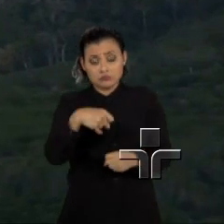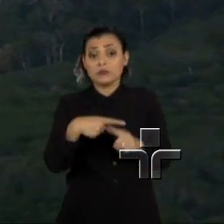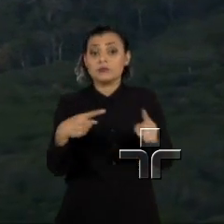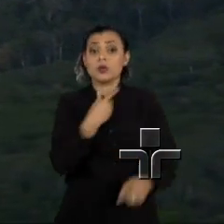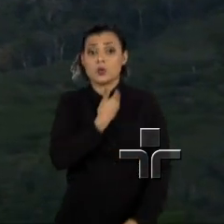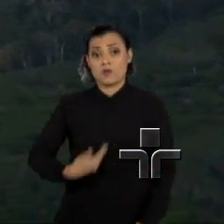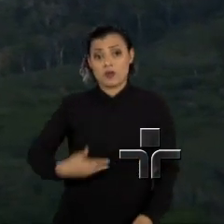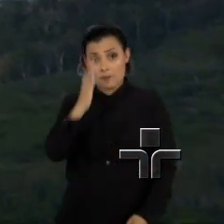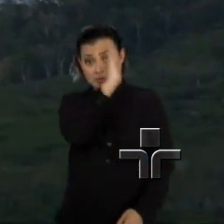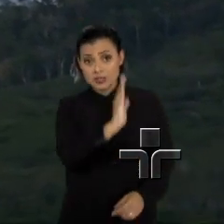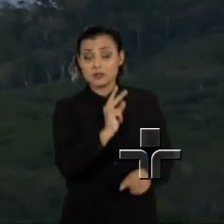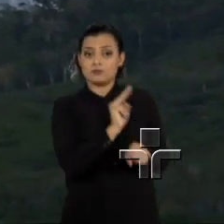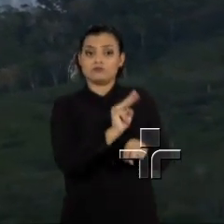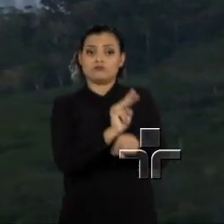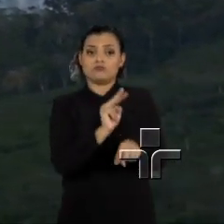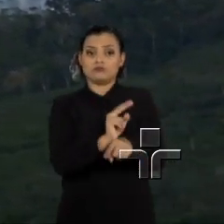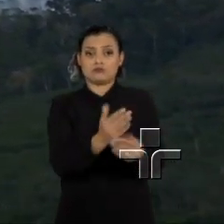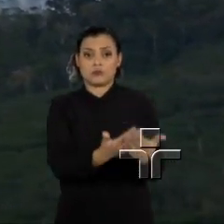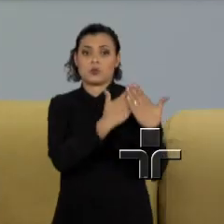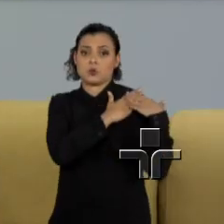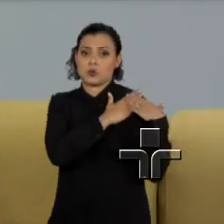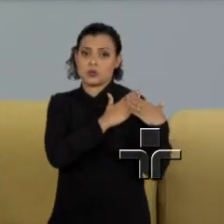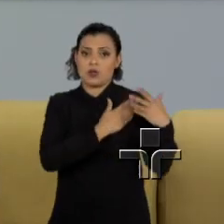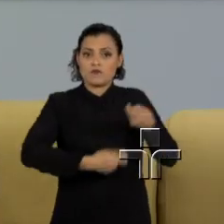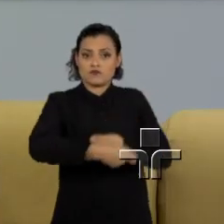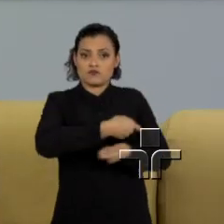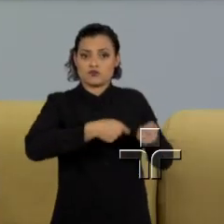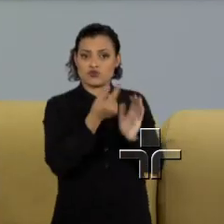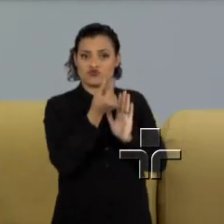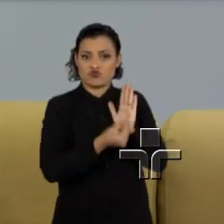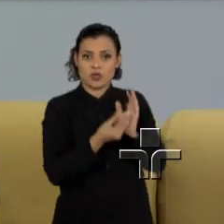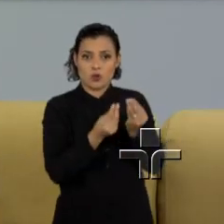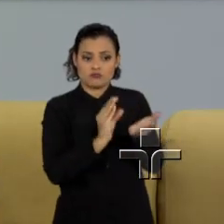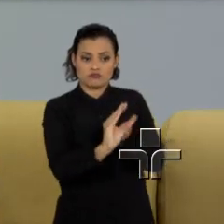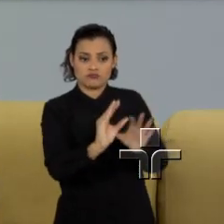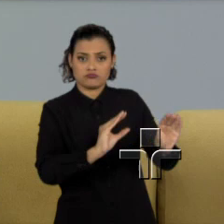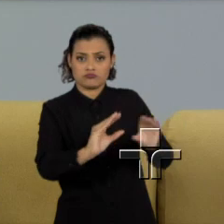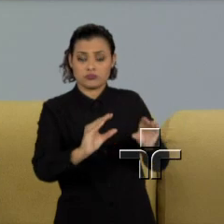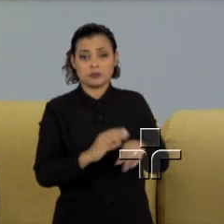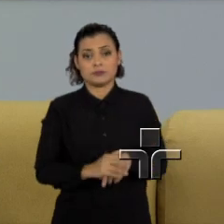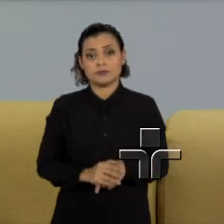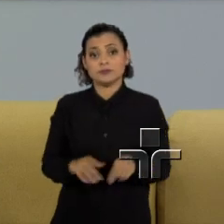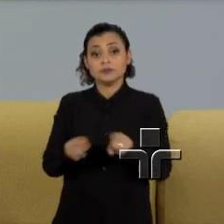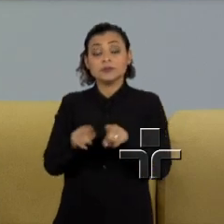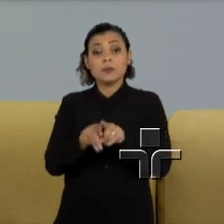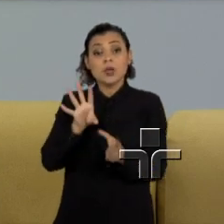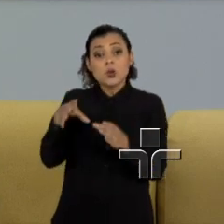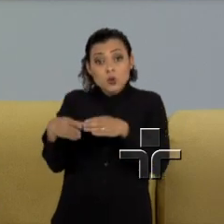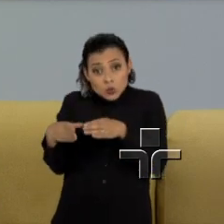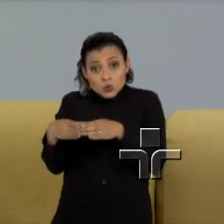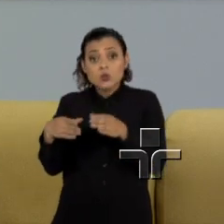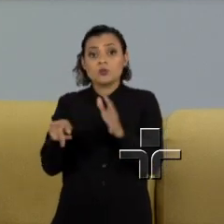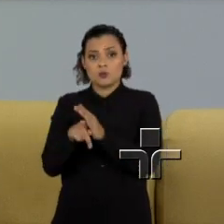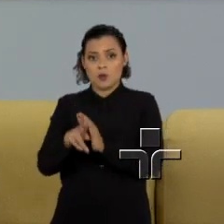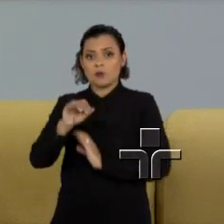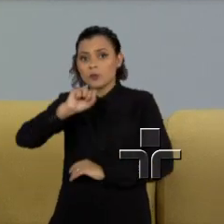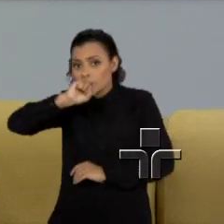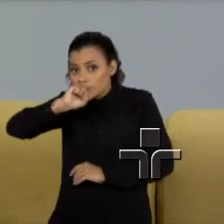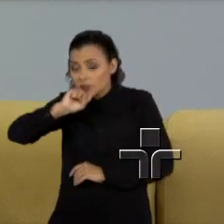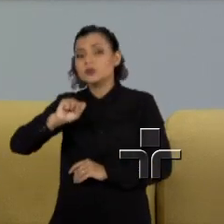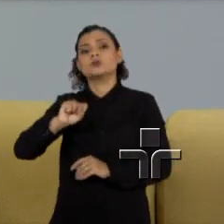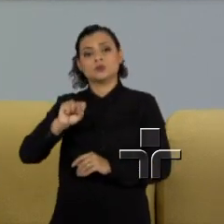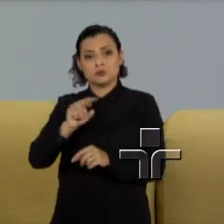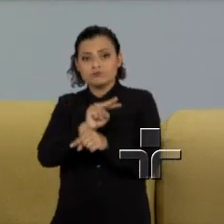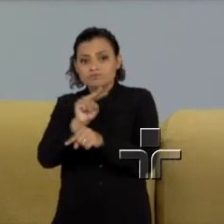fique responsável por gerir os recursos. O Conselho Indigenista Missionário, ligado à CNBB, divulgou nota